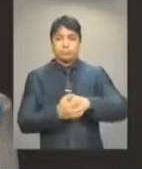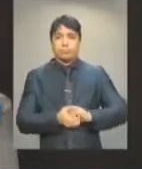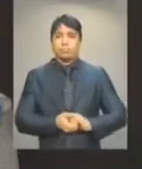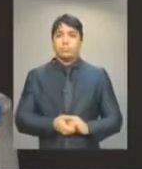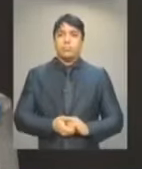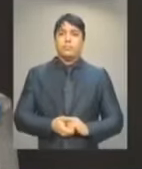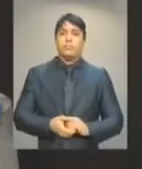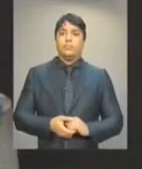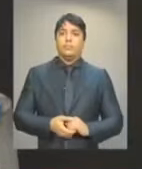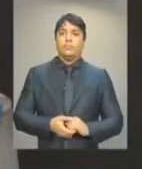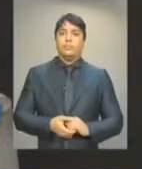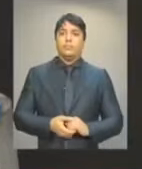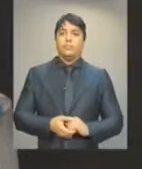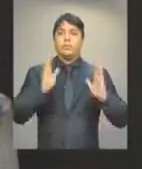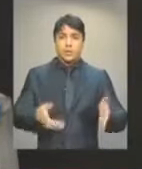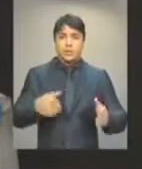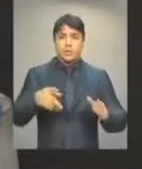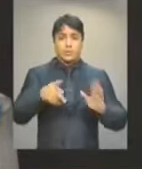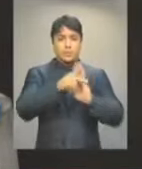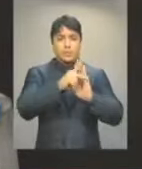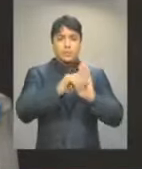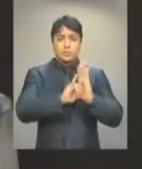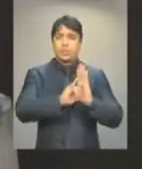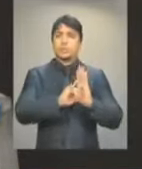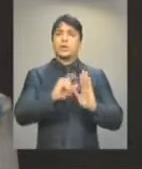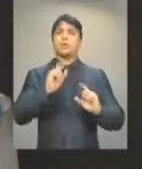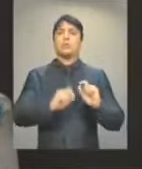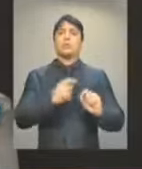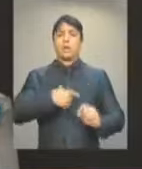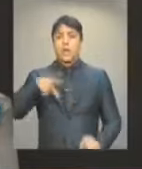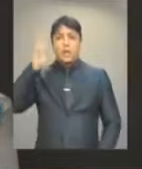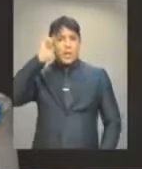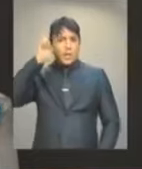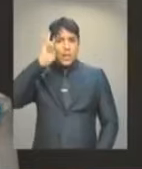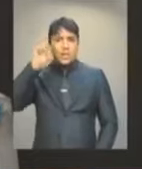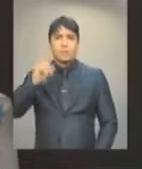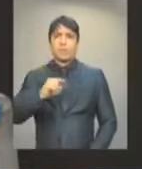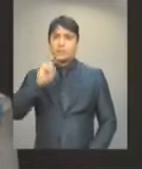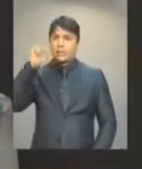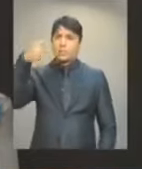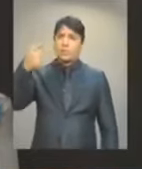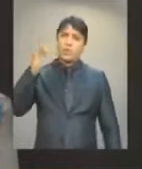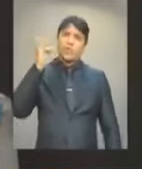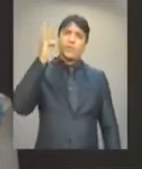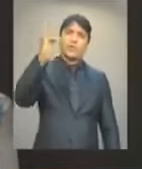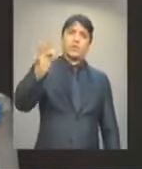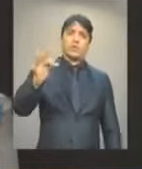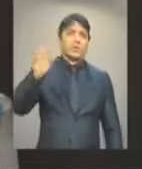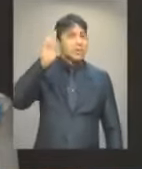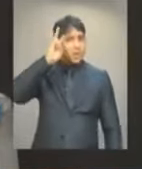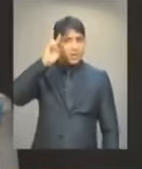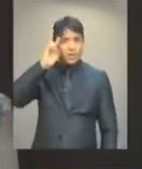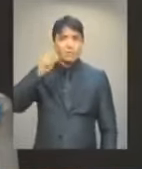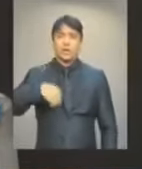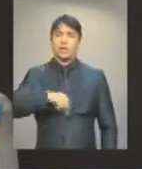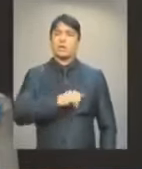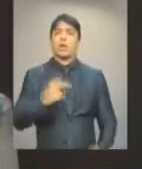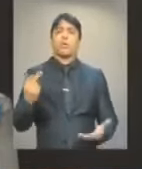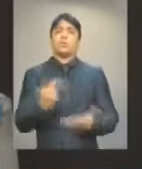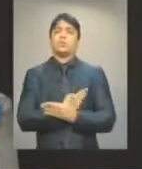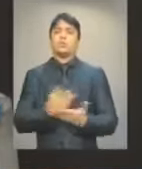Eu aprovei aqui um projeto de indicação para criar um memorial, para que as próximas gerações saibam o que nós estamos